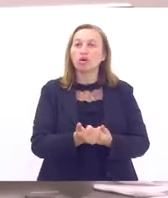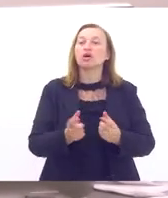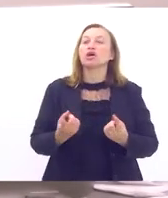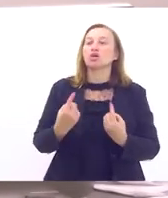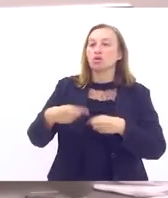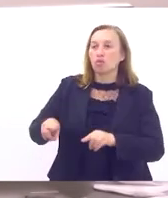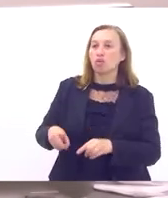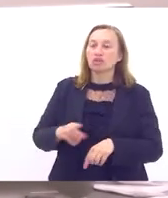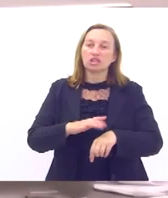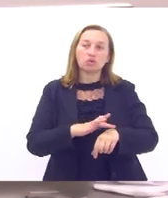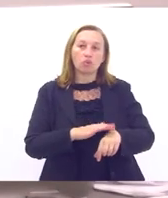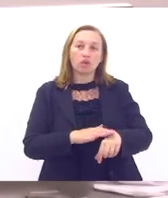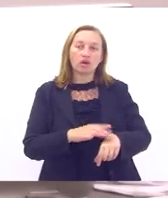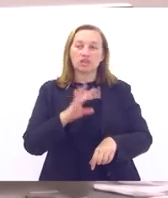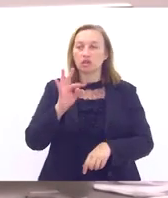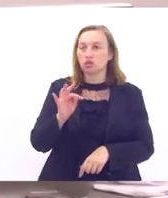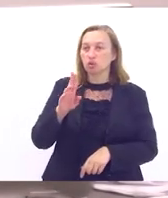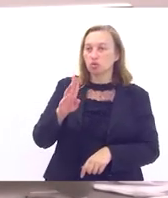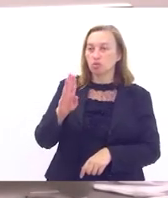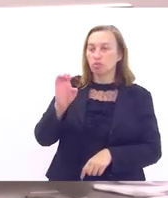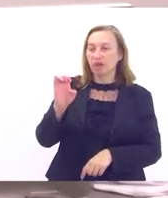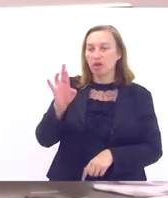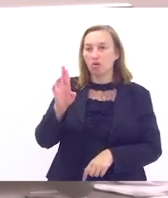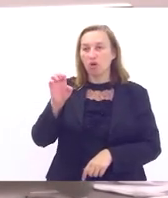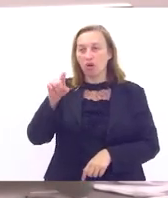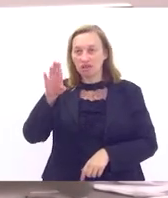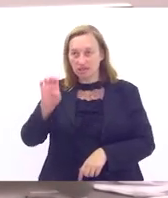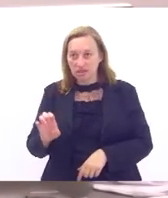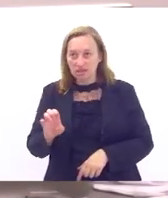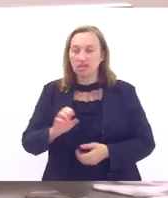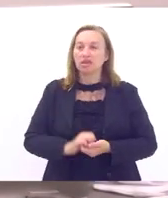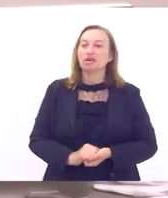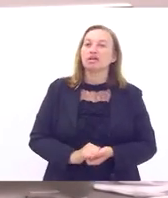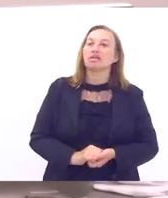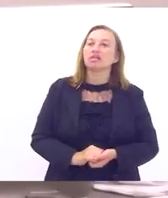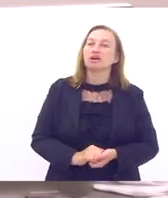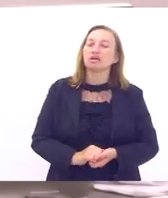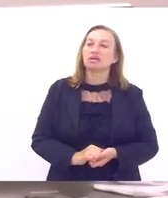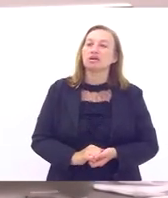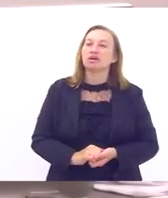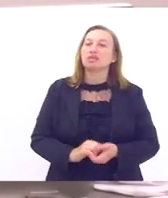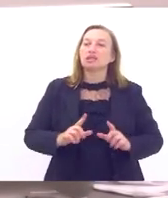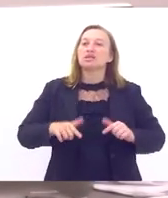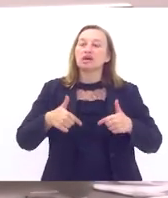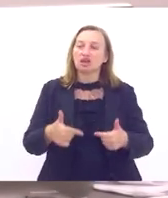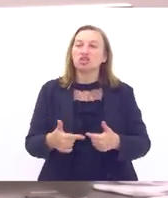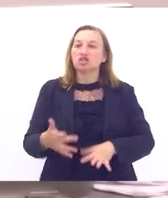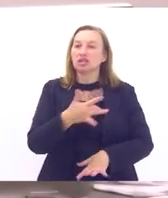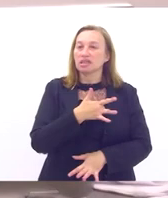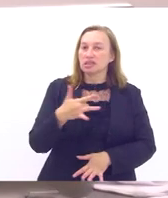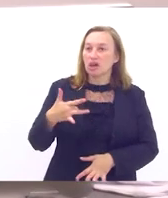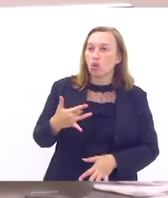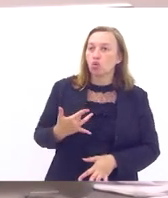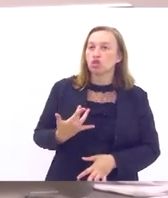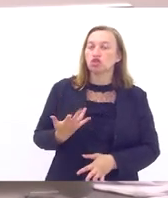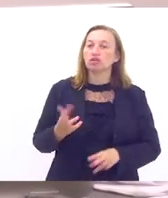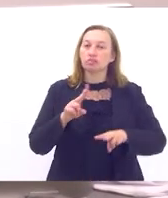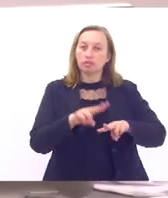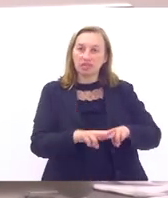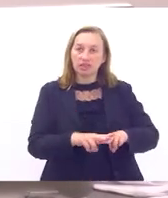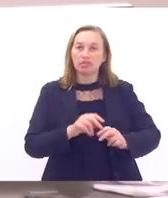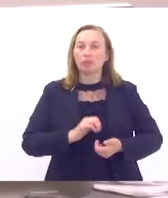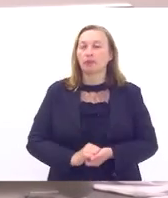tuberculose se dá exatamente em função dessa dessa atuação na saúde